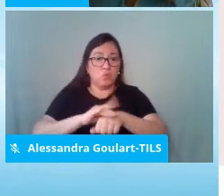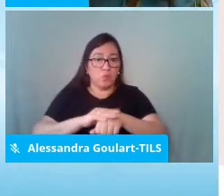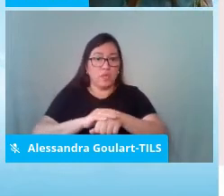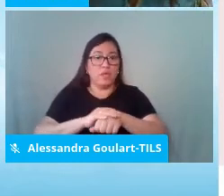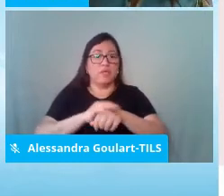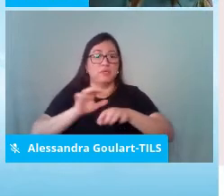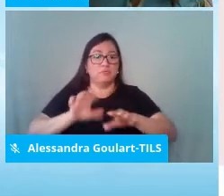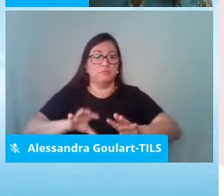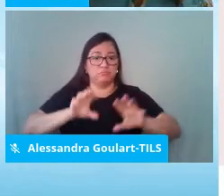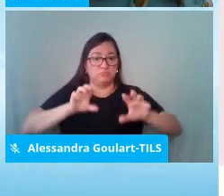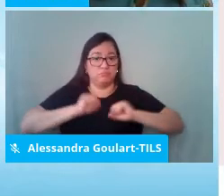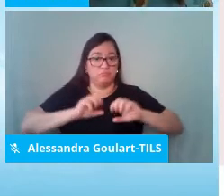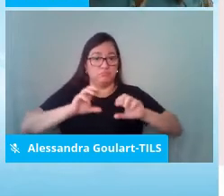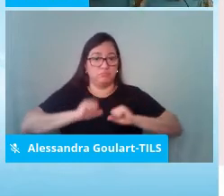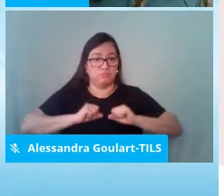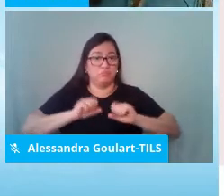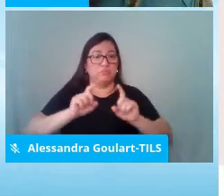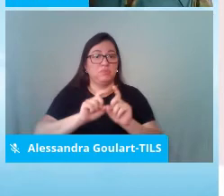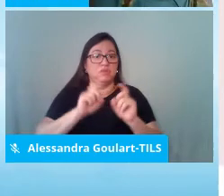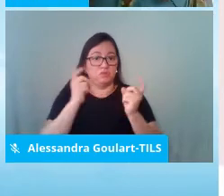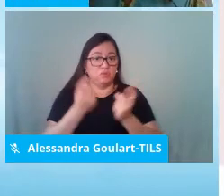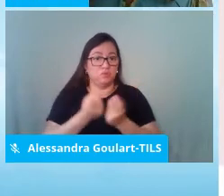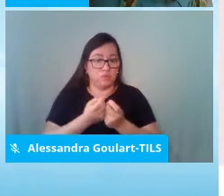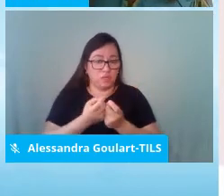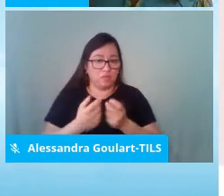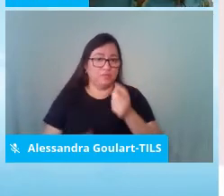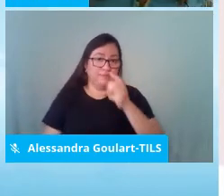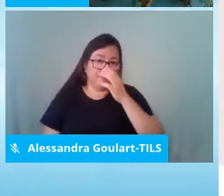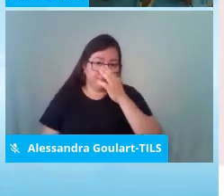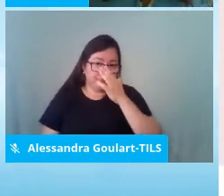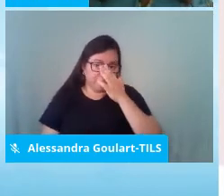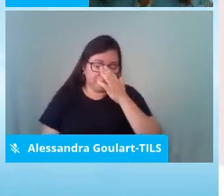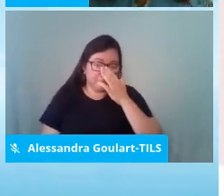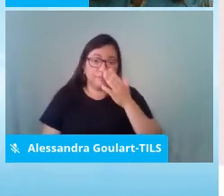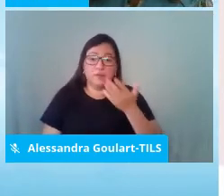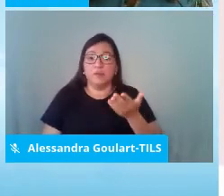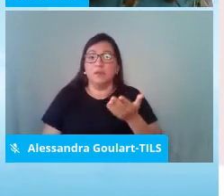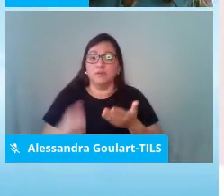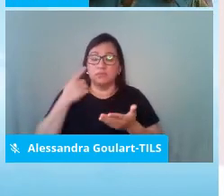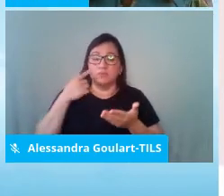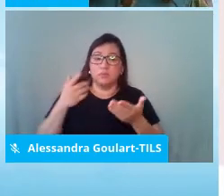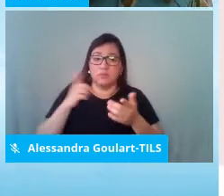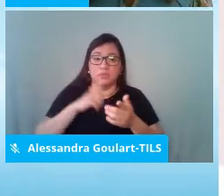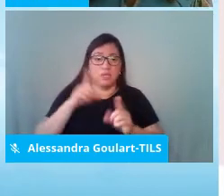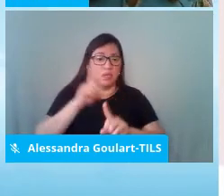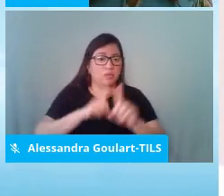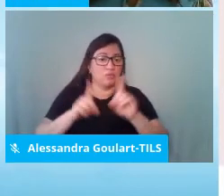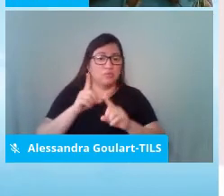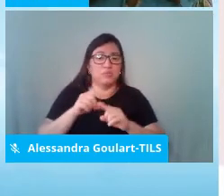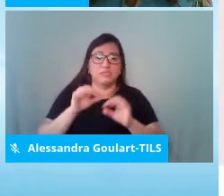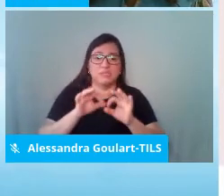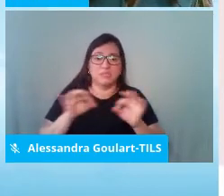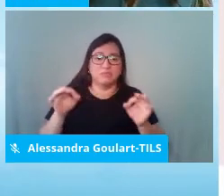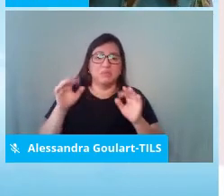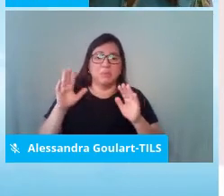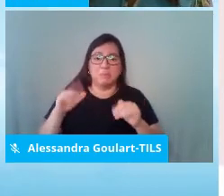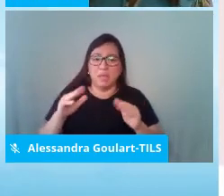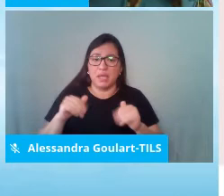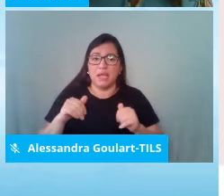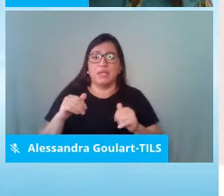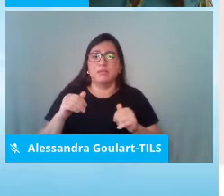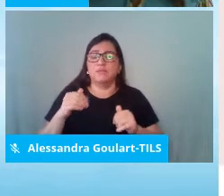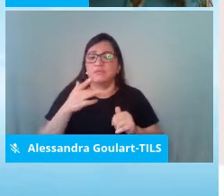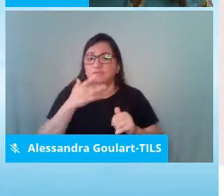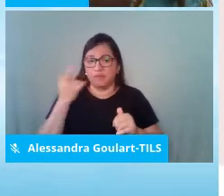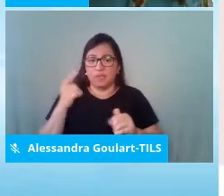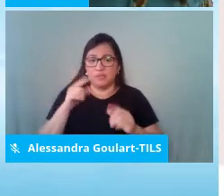continua sendo a maneira mais simples, barata e eficiente para prevenir as ISTs. Mas a gente